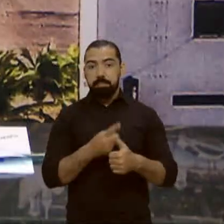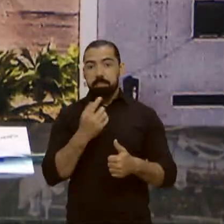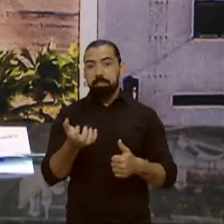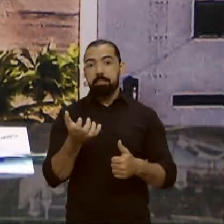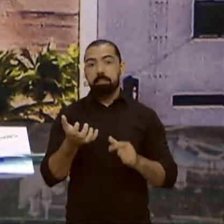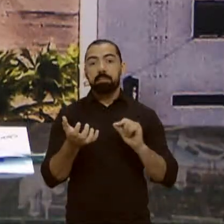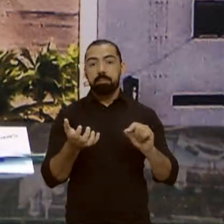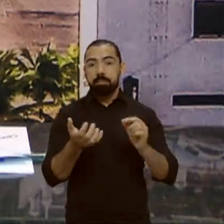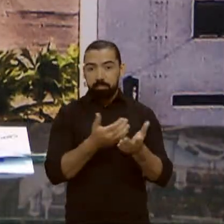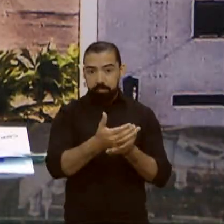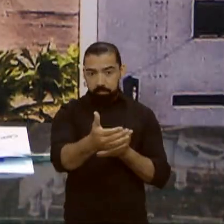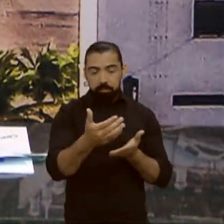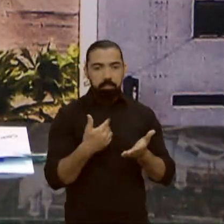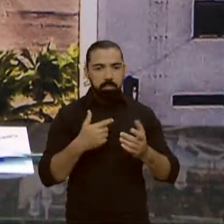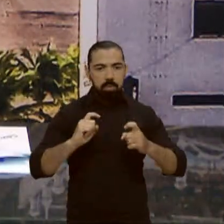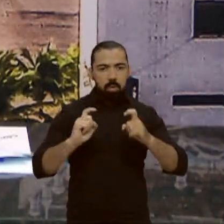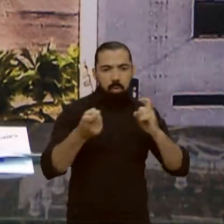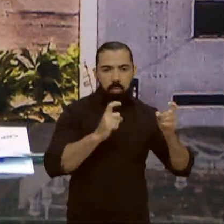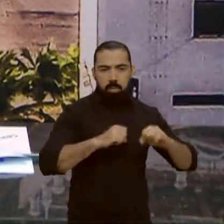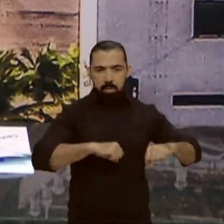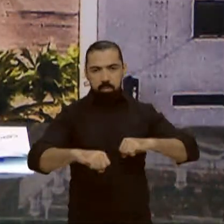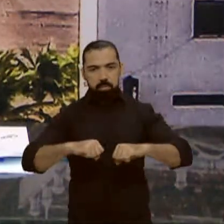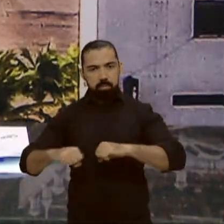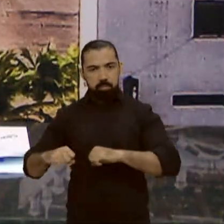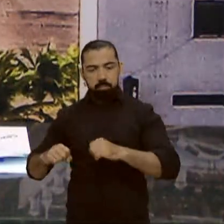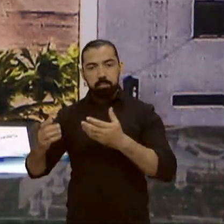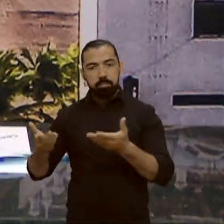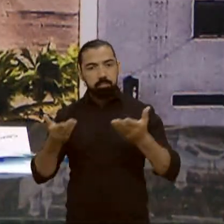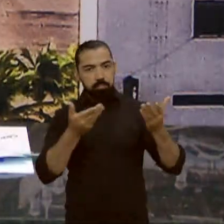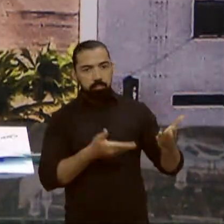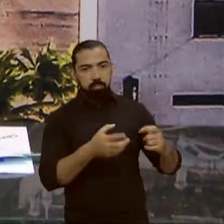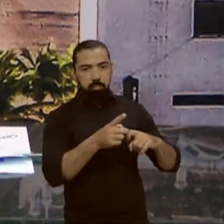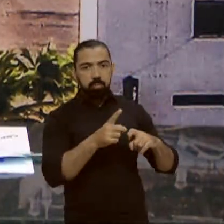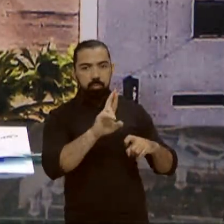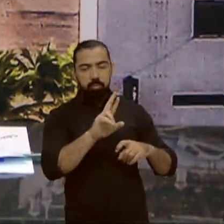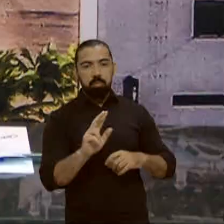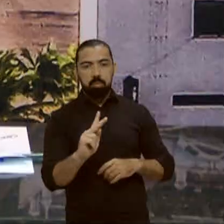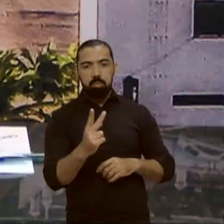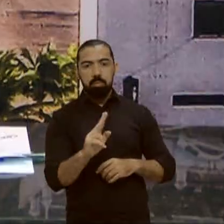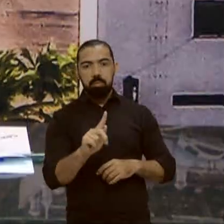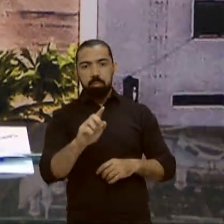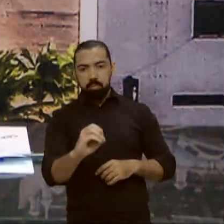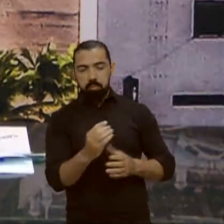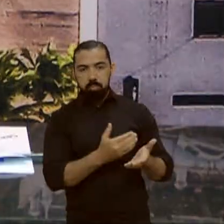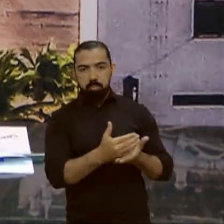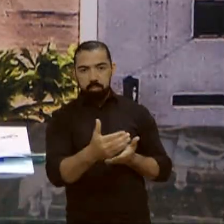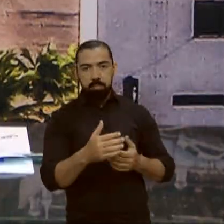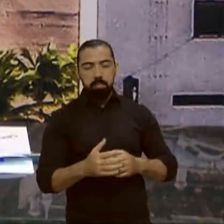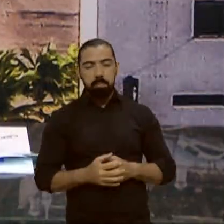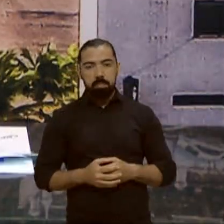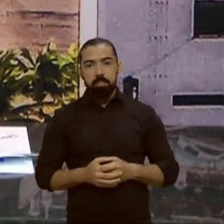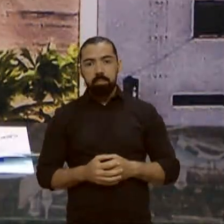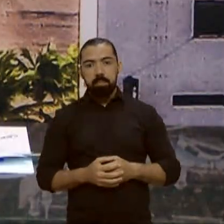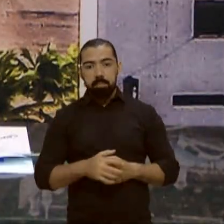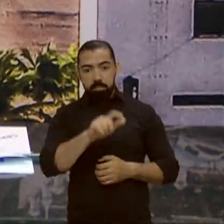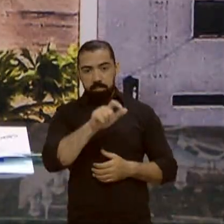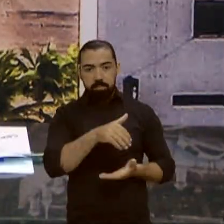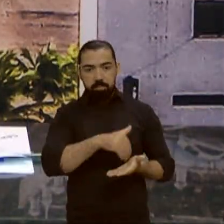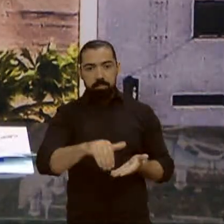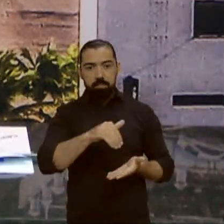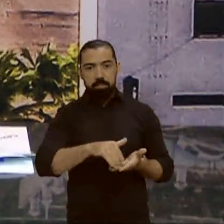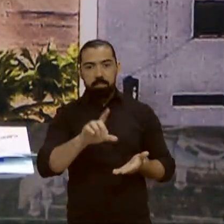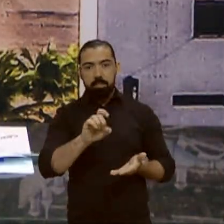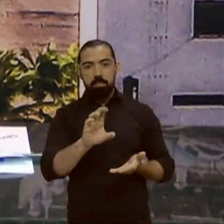de iniciar aqui os nossos debates, passando para o doutor Hugo Vasconcelos iniciar, ele que é o secretário do